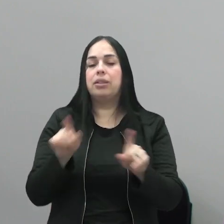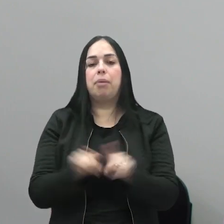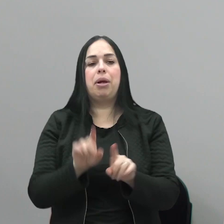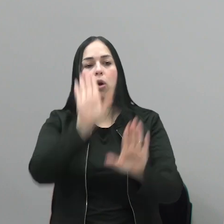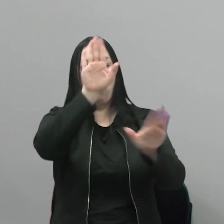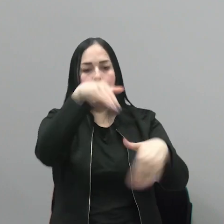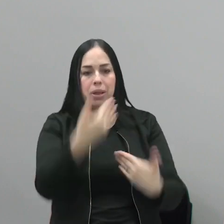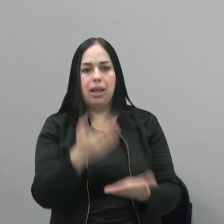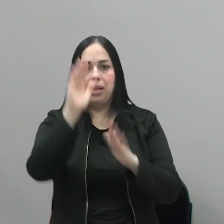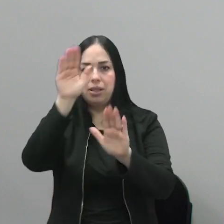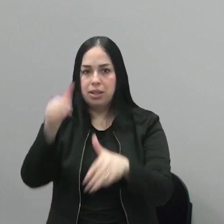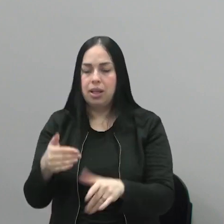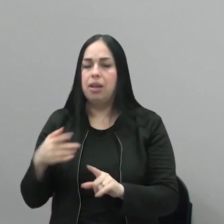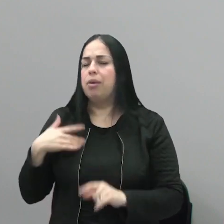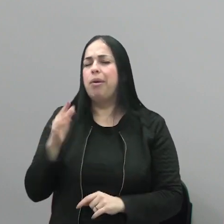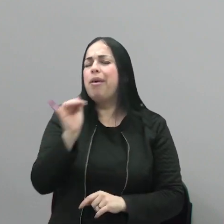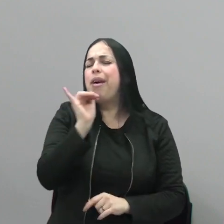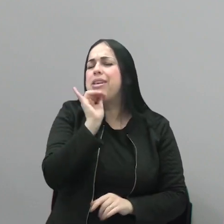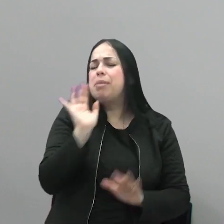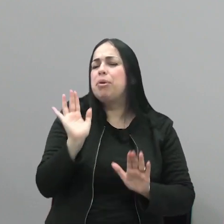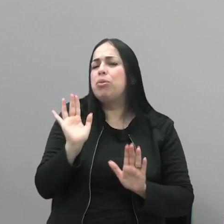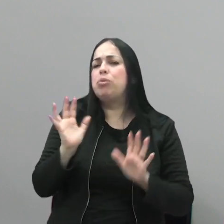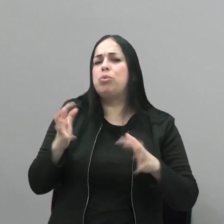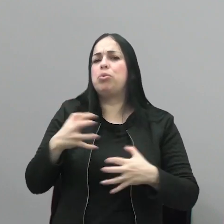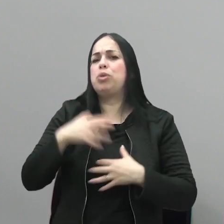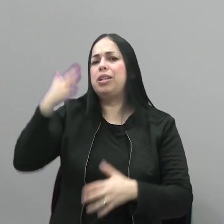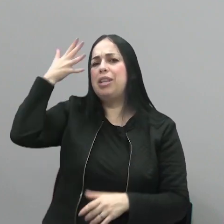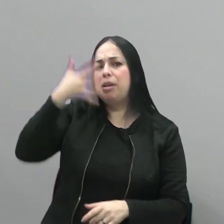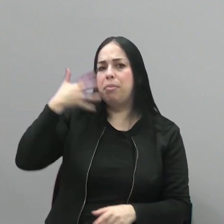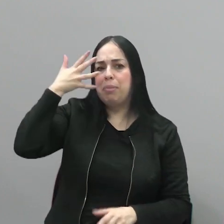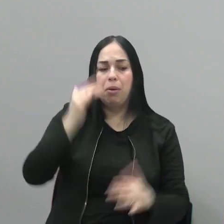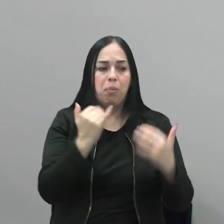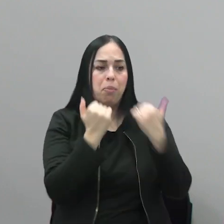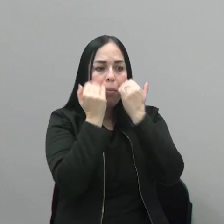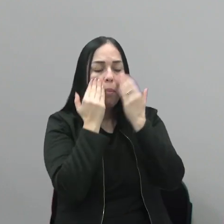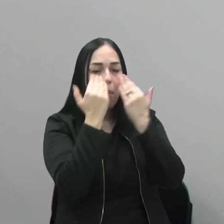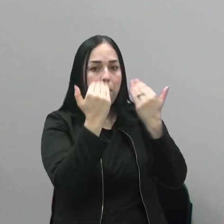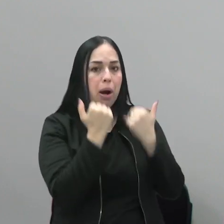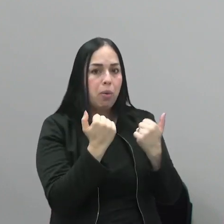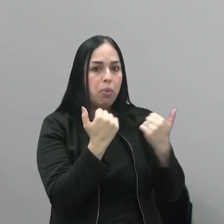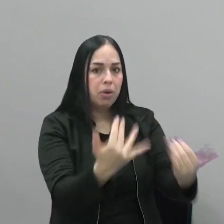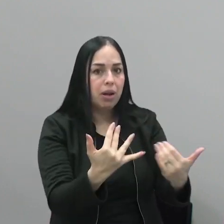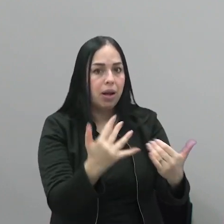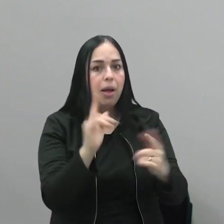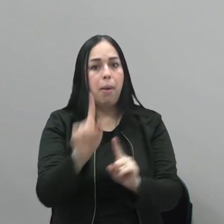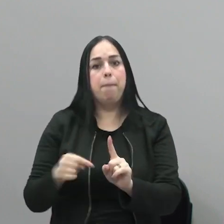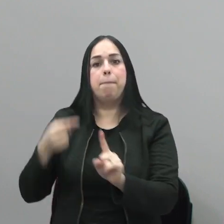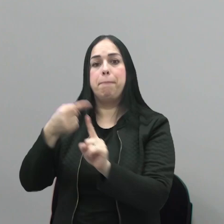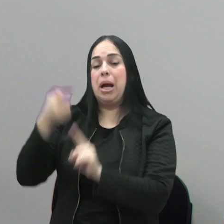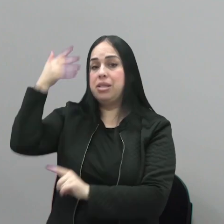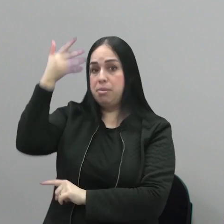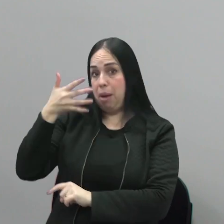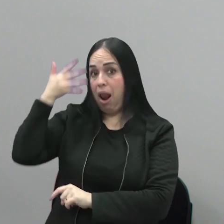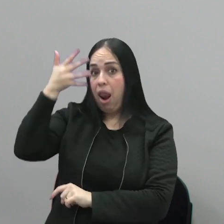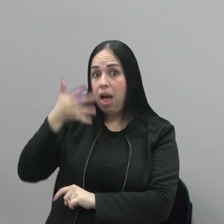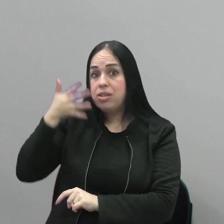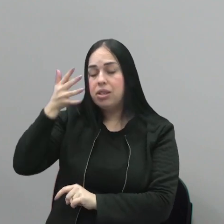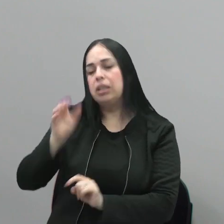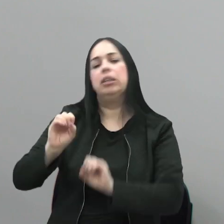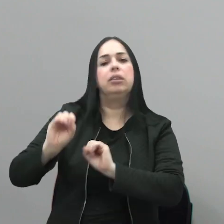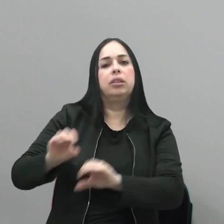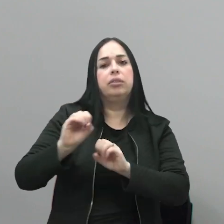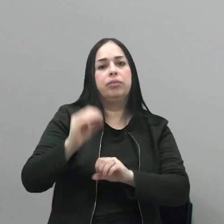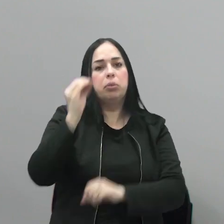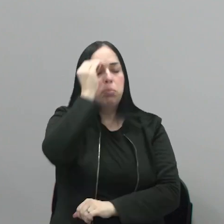nós queremos homenagear os pais e trazer a ideia de palestra. Então a gente vai ter um misto, uma audiência pública onde a gente quer ouvir os pais, nós queremos trazer